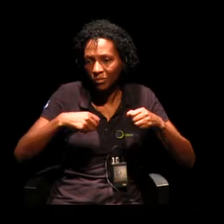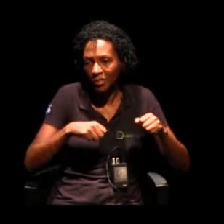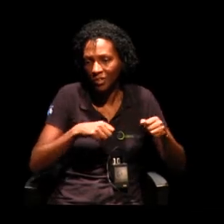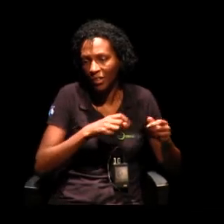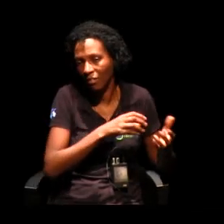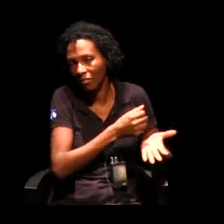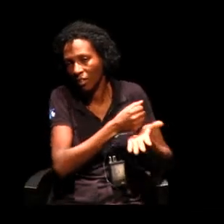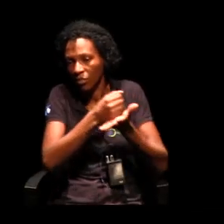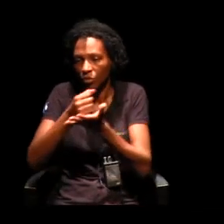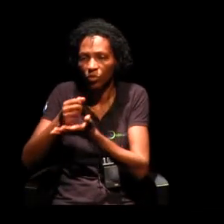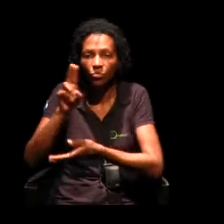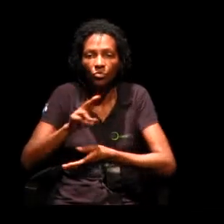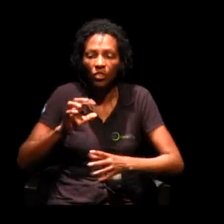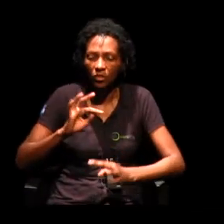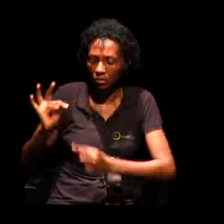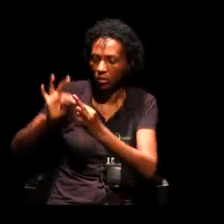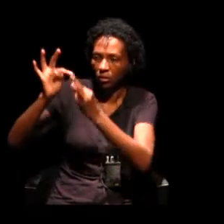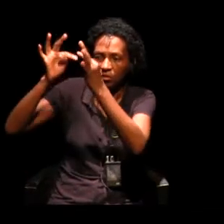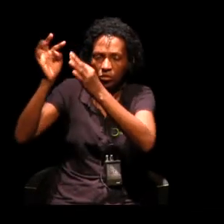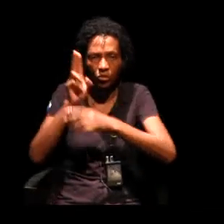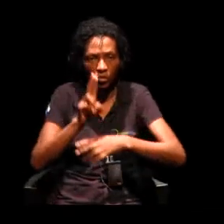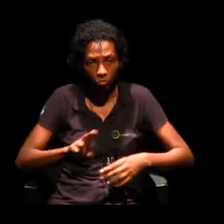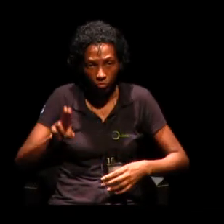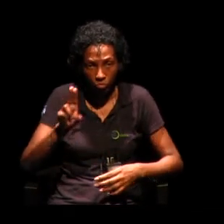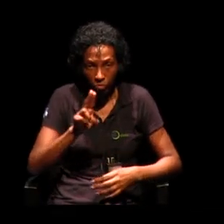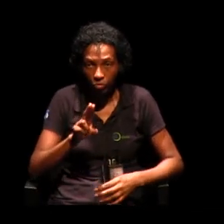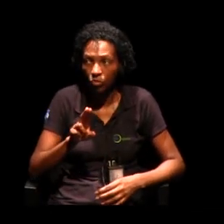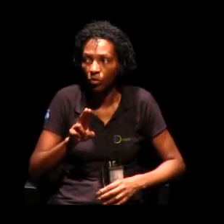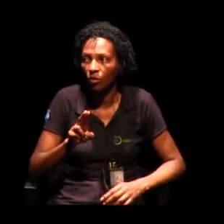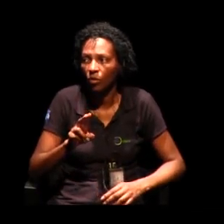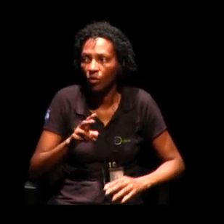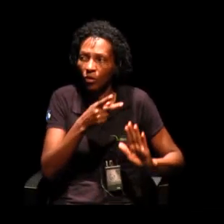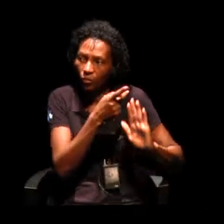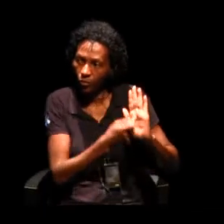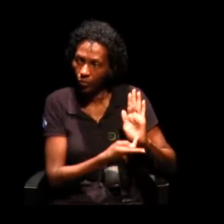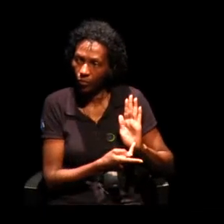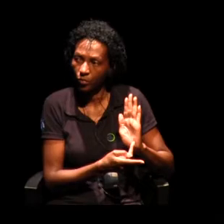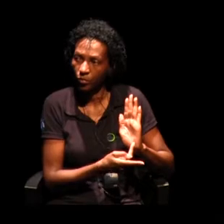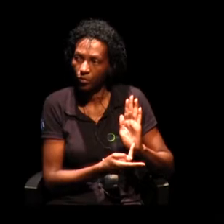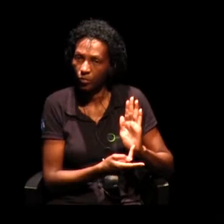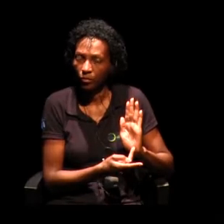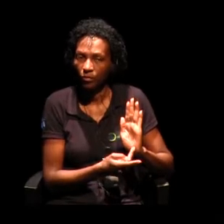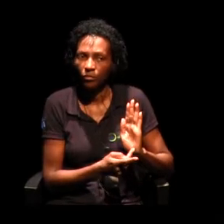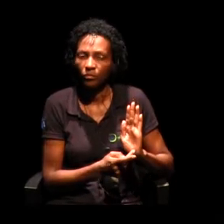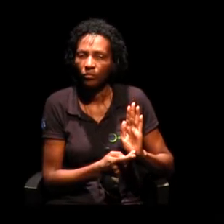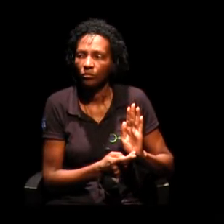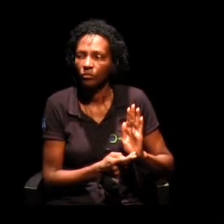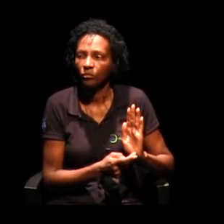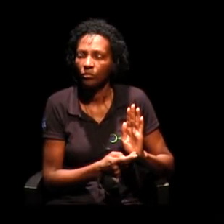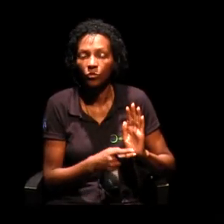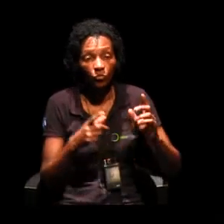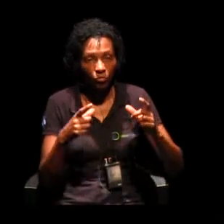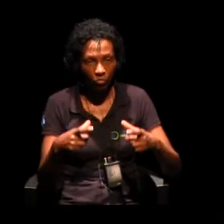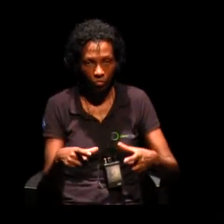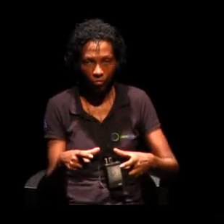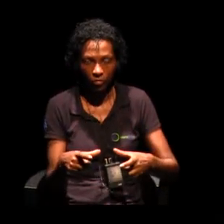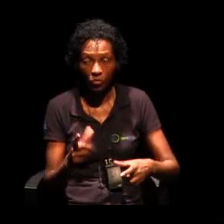transposto, que foi feito por essa tecnologia. E estamos usando isso para o